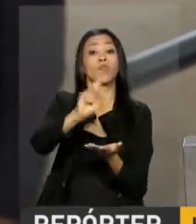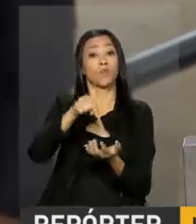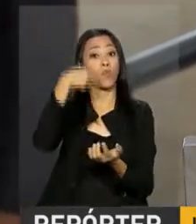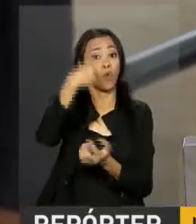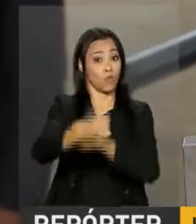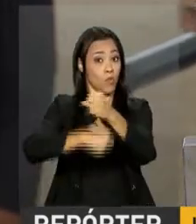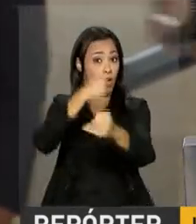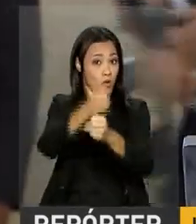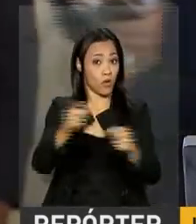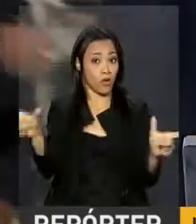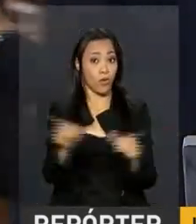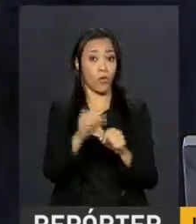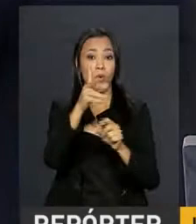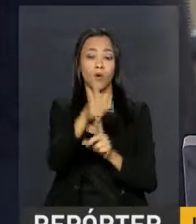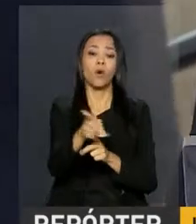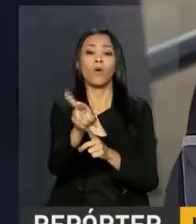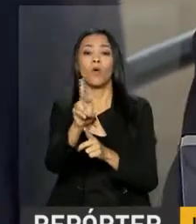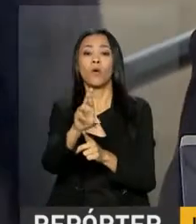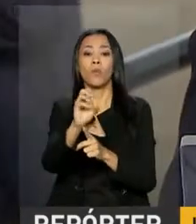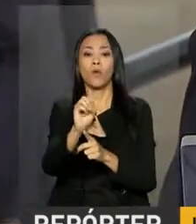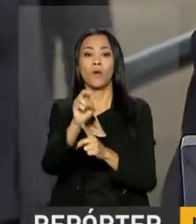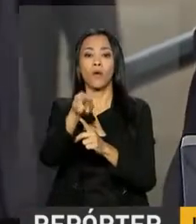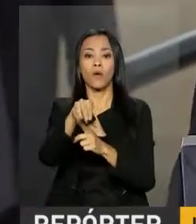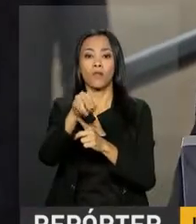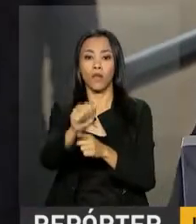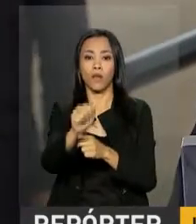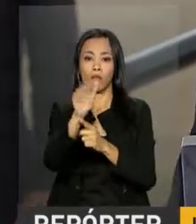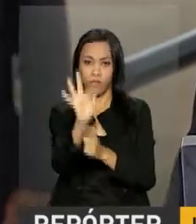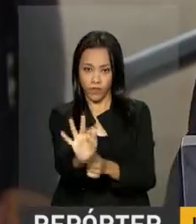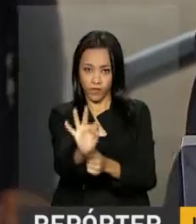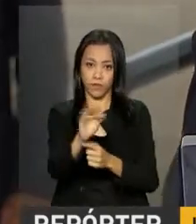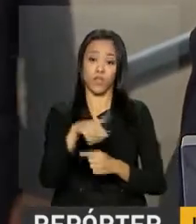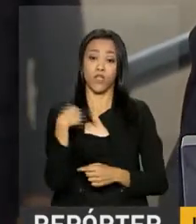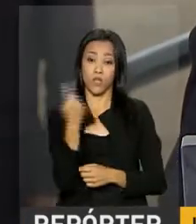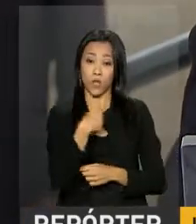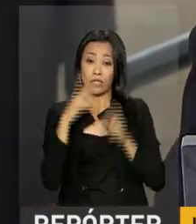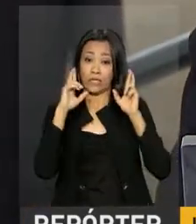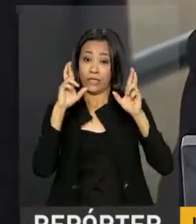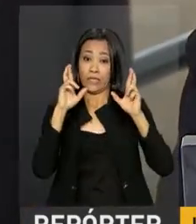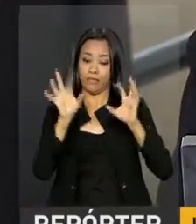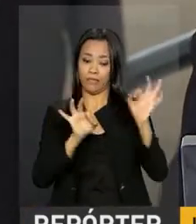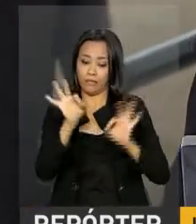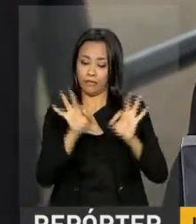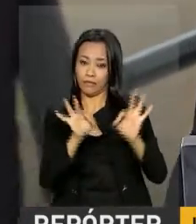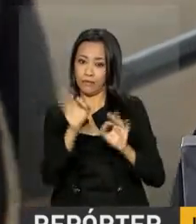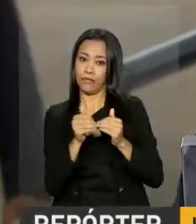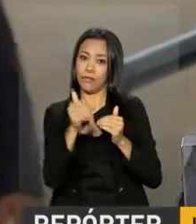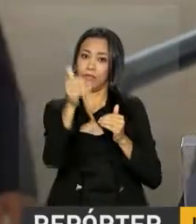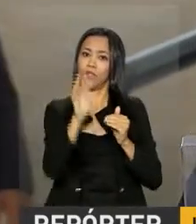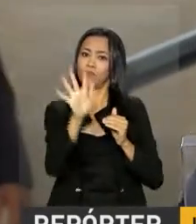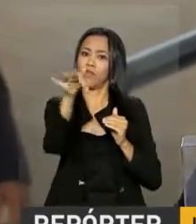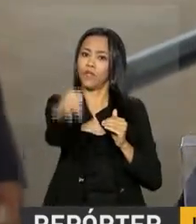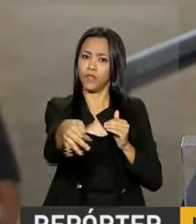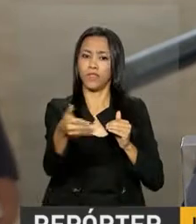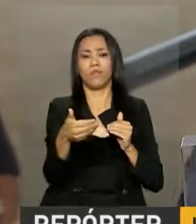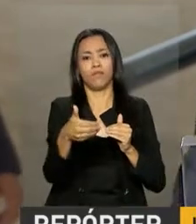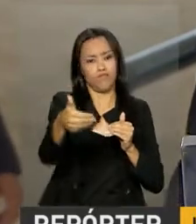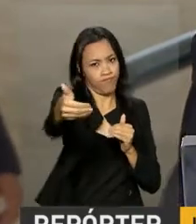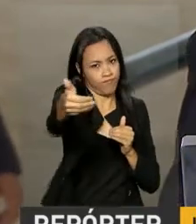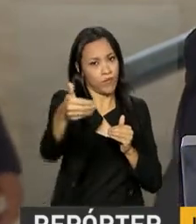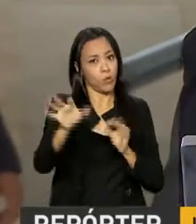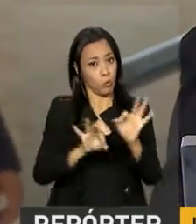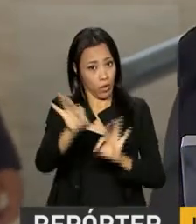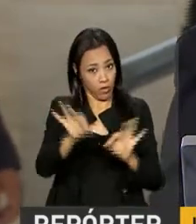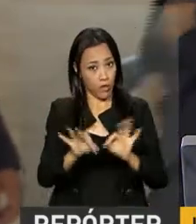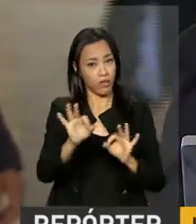Cabe destacar que a nossa perspectiva é de, ao final do ano agrícola em exercício,